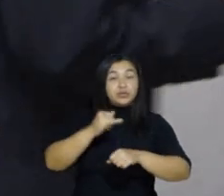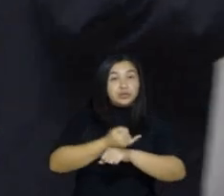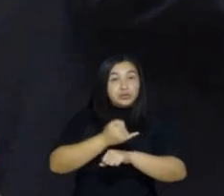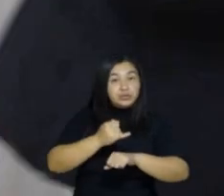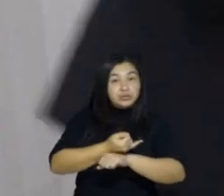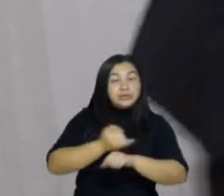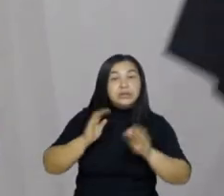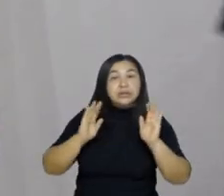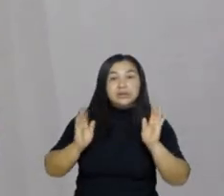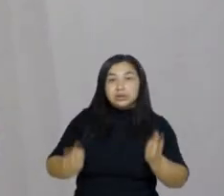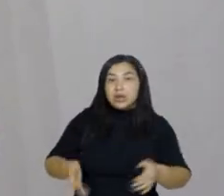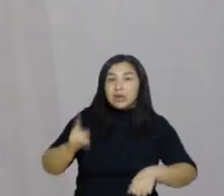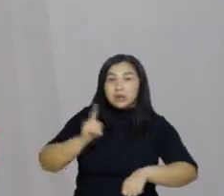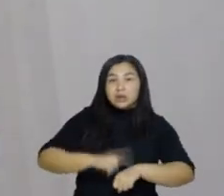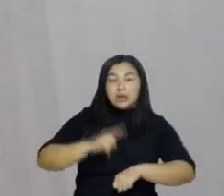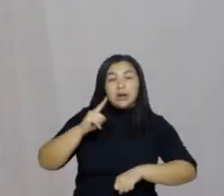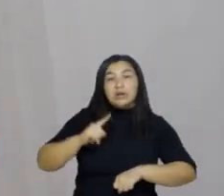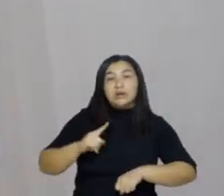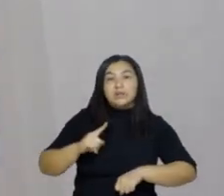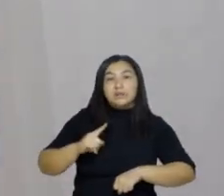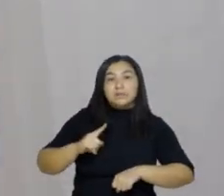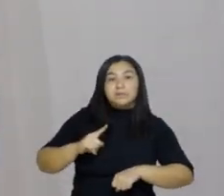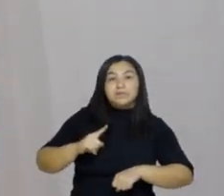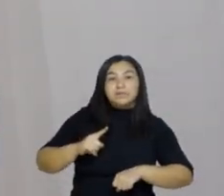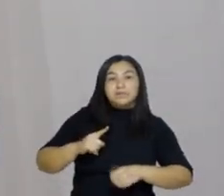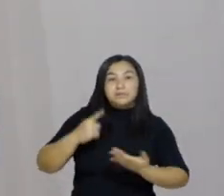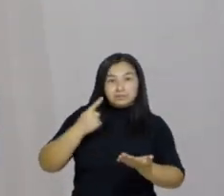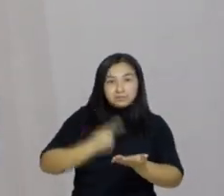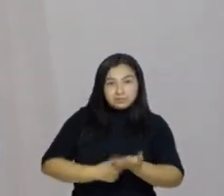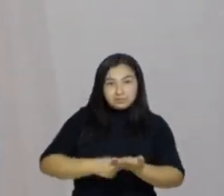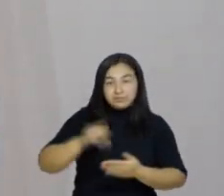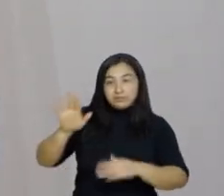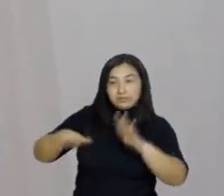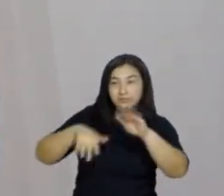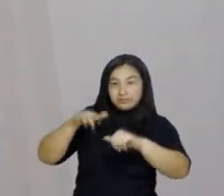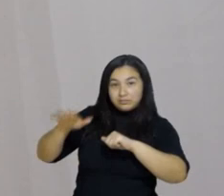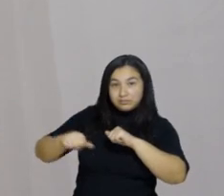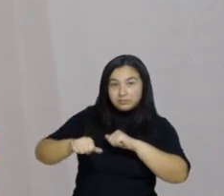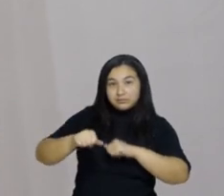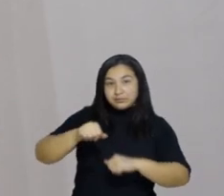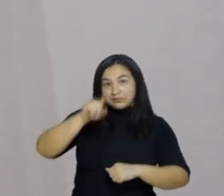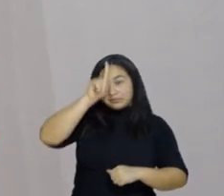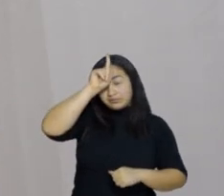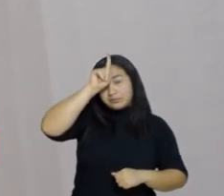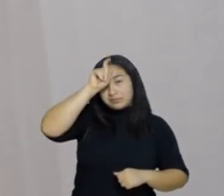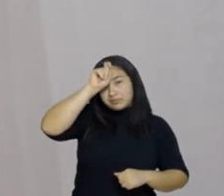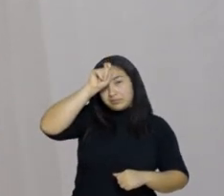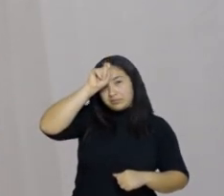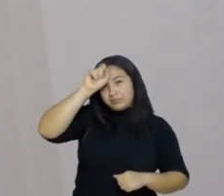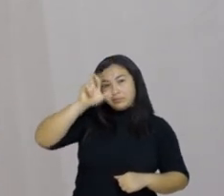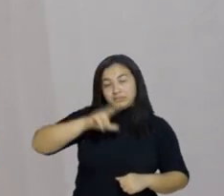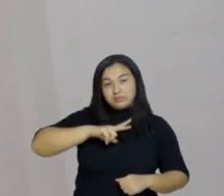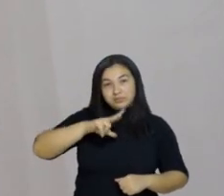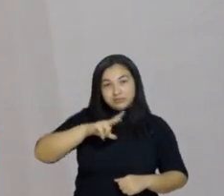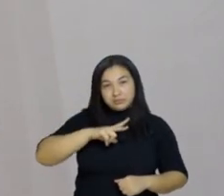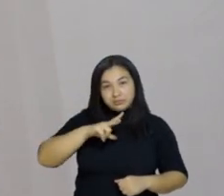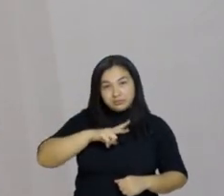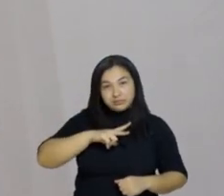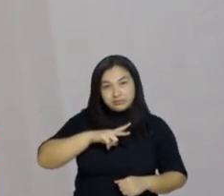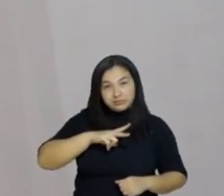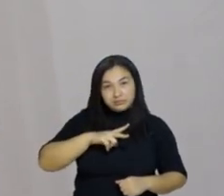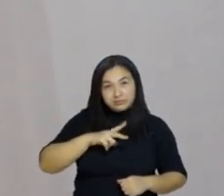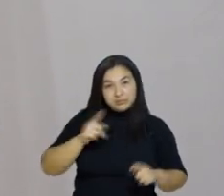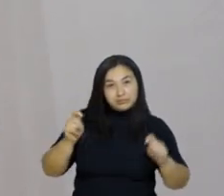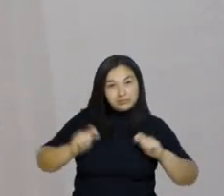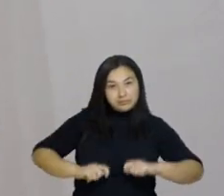já concretizou uma contratação de um hospital privado, o SPA, para